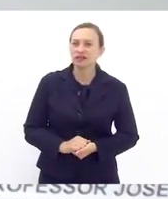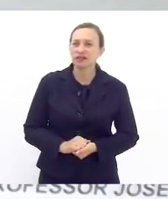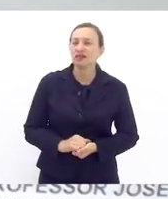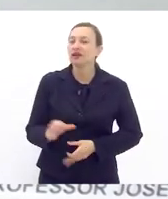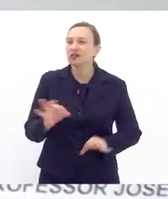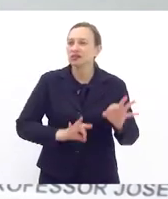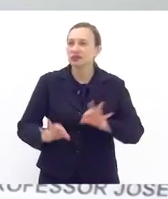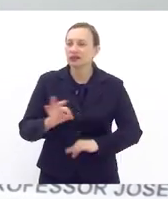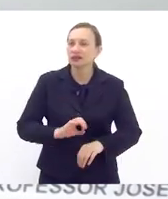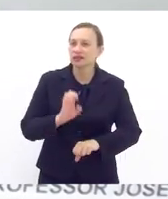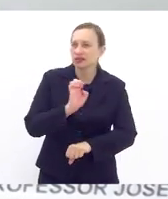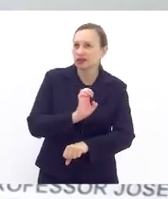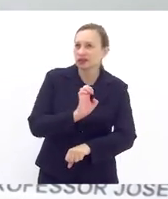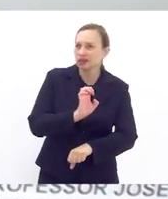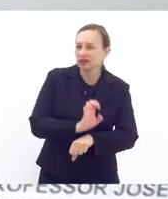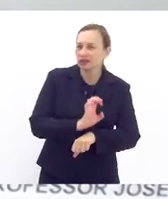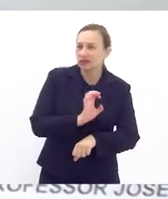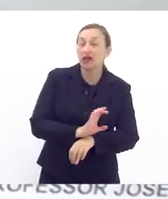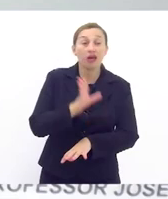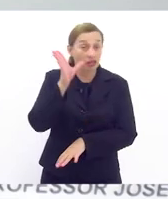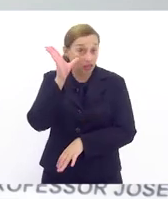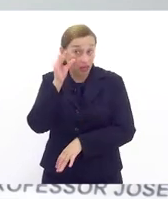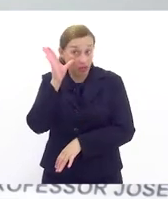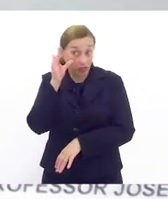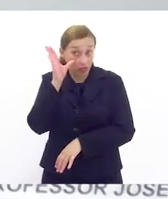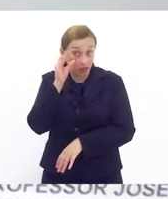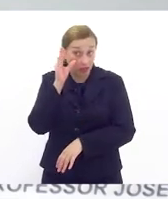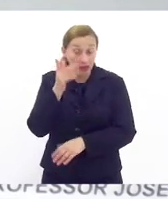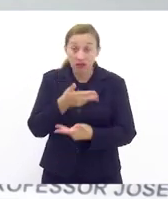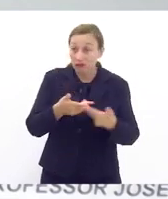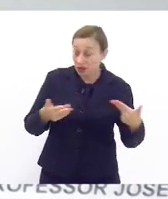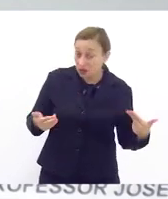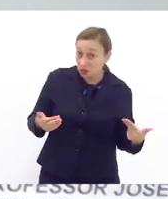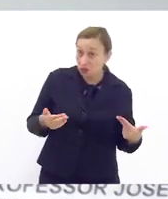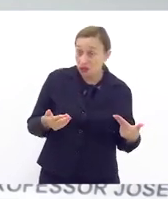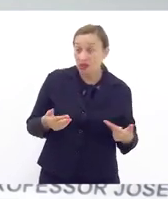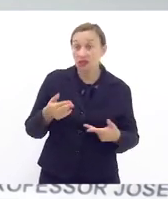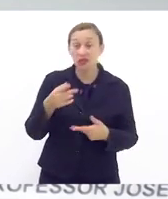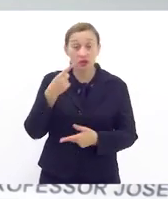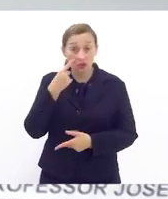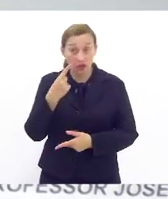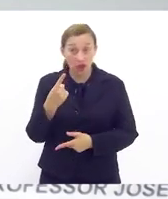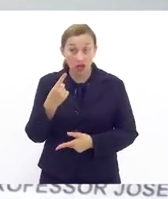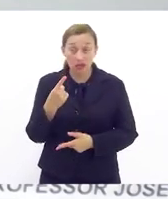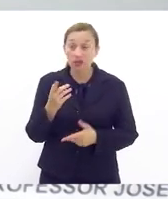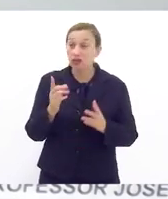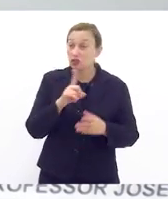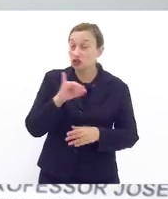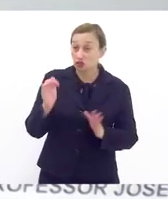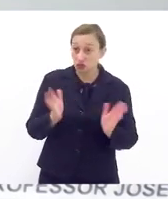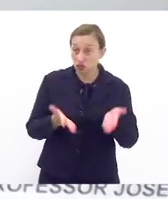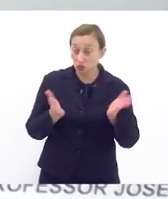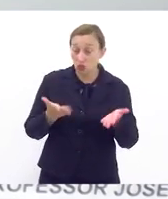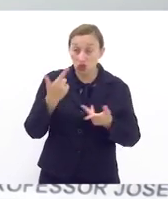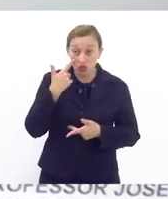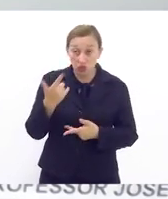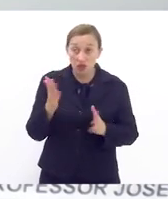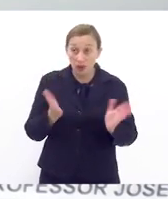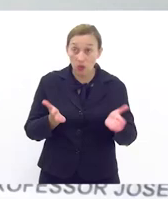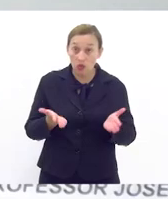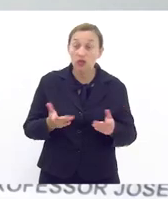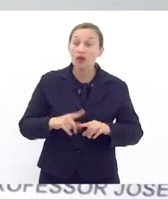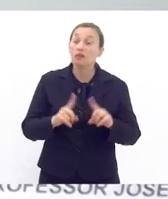plano estadual Tem muito interessante tem muita coisa a ser olhada para o dia de hoje né esse olhar para hoje